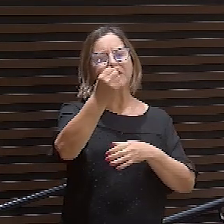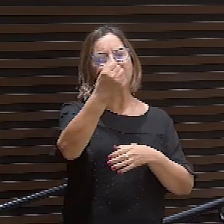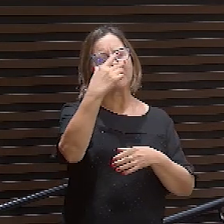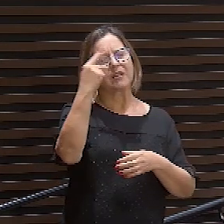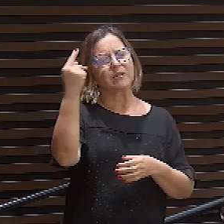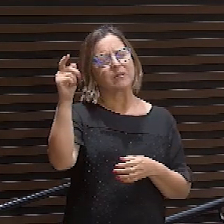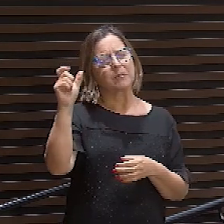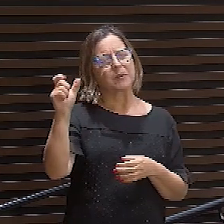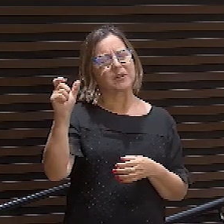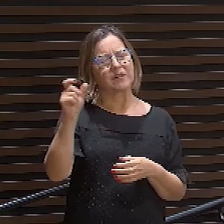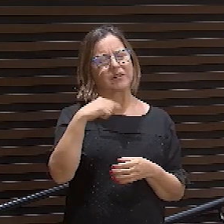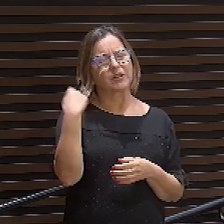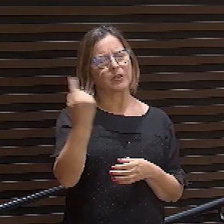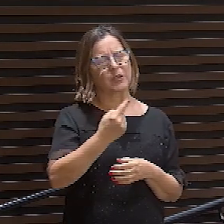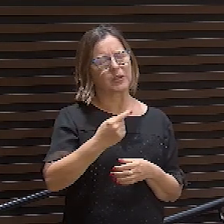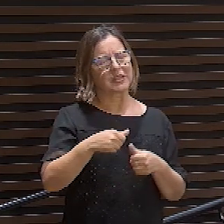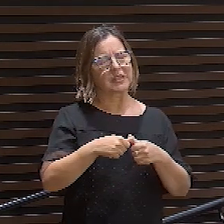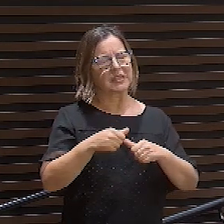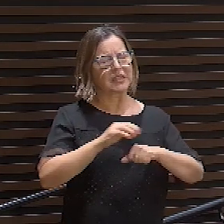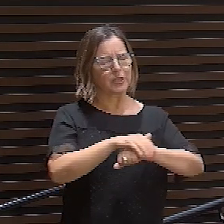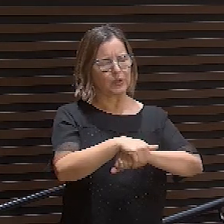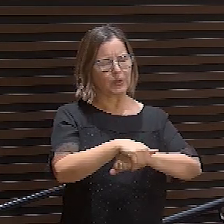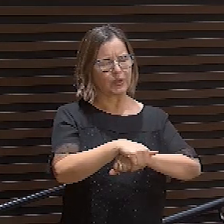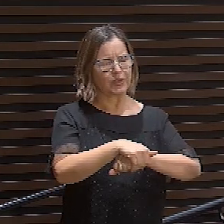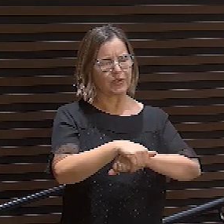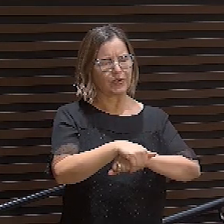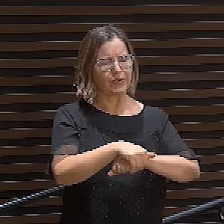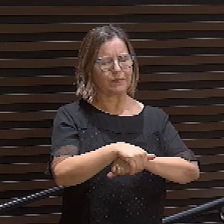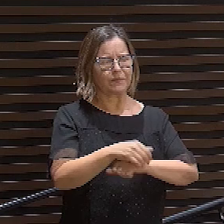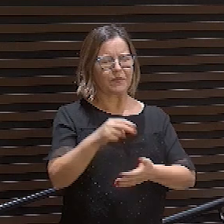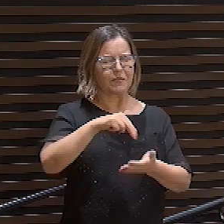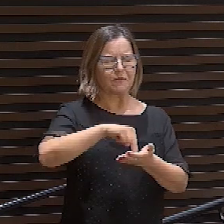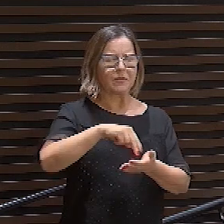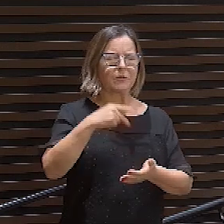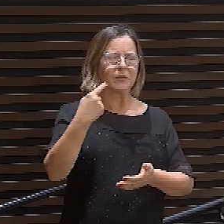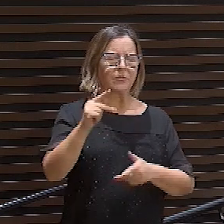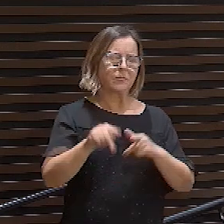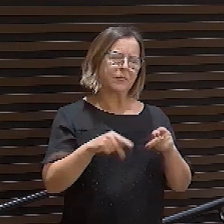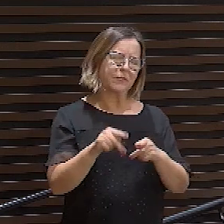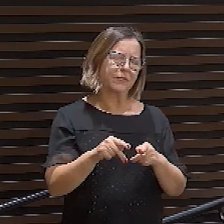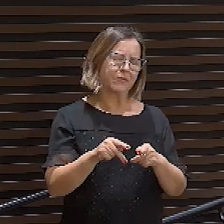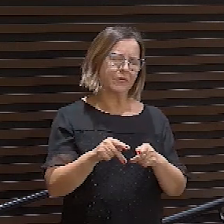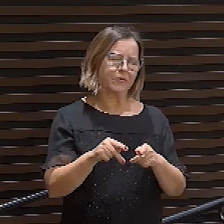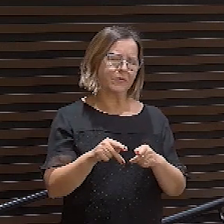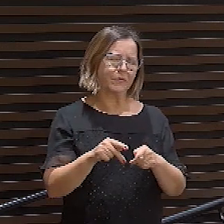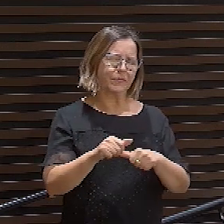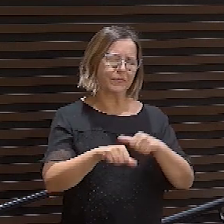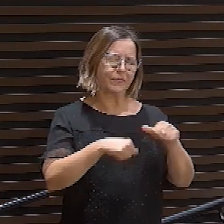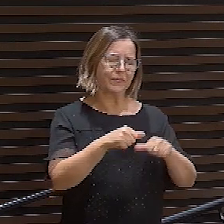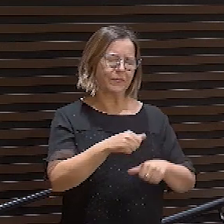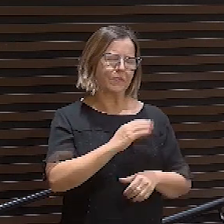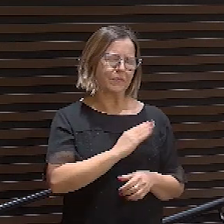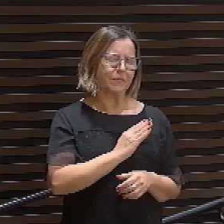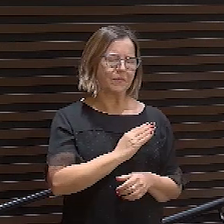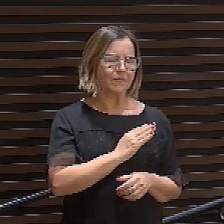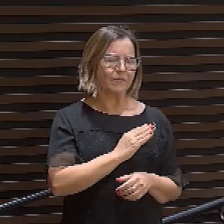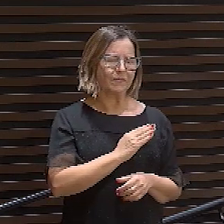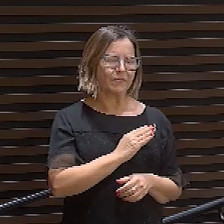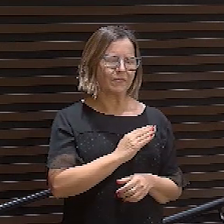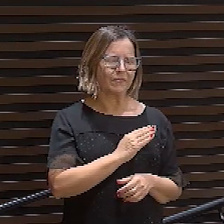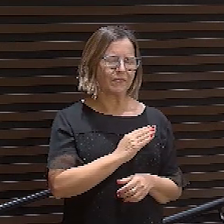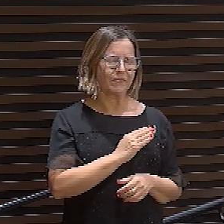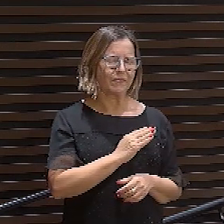noite. Edifica a Tua igreja e toca nos corações, aqueles que Tu